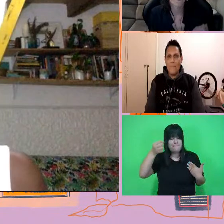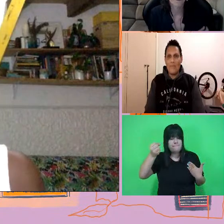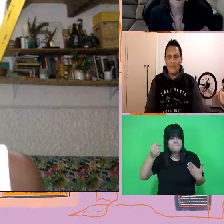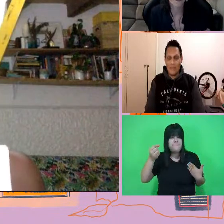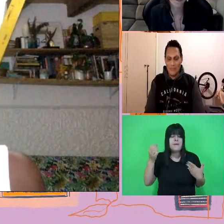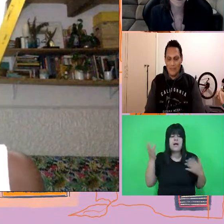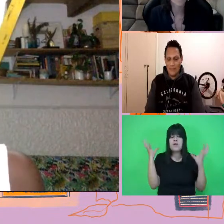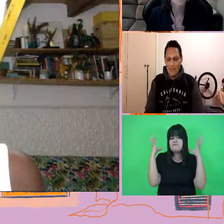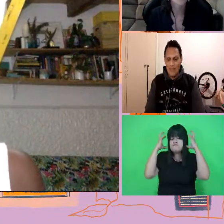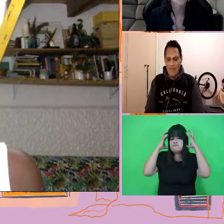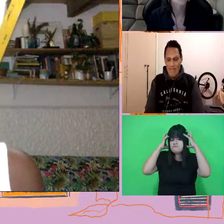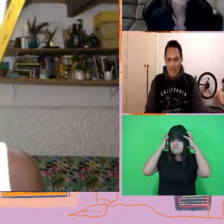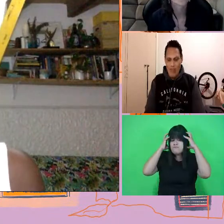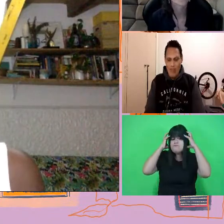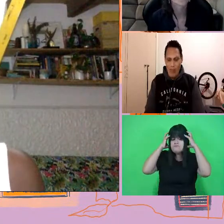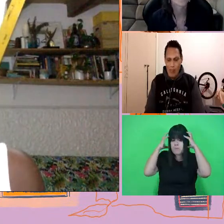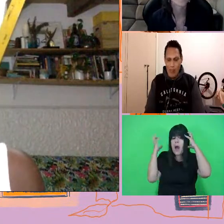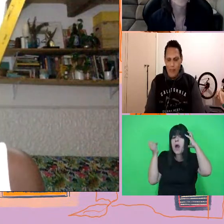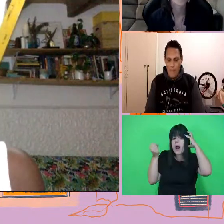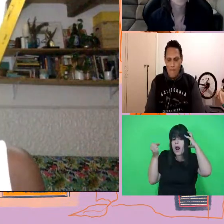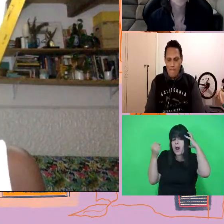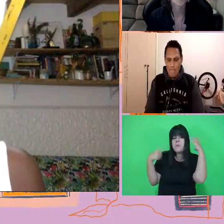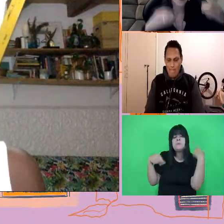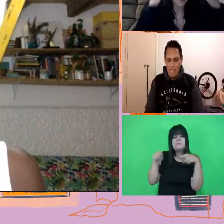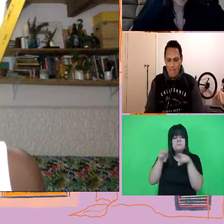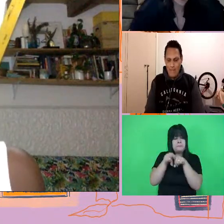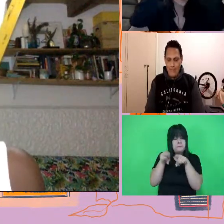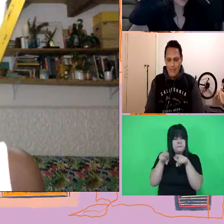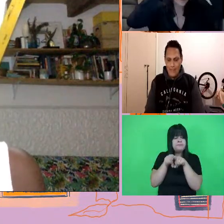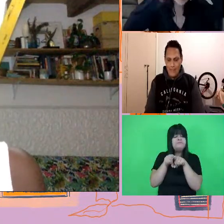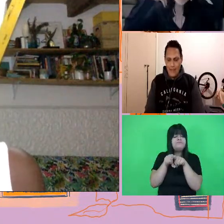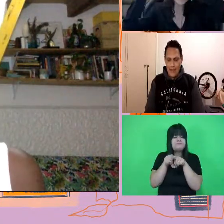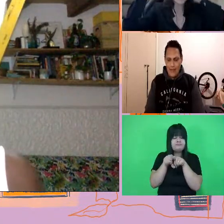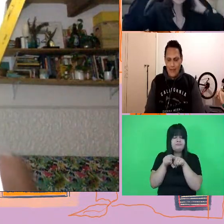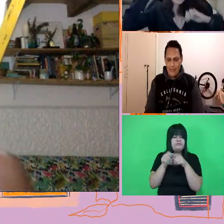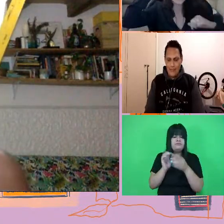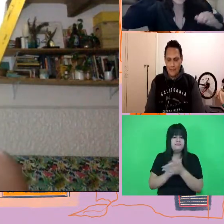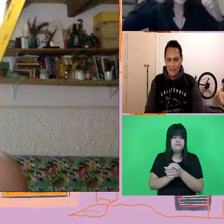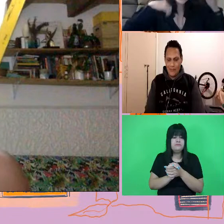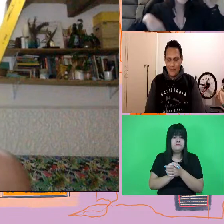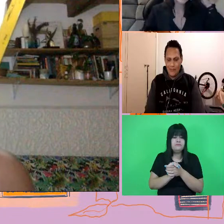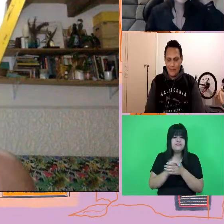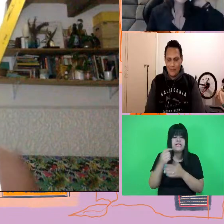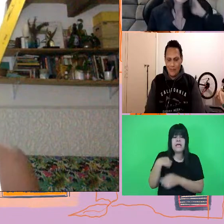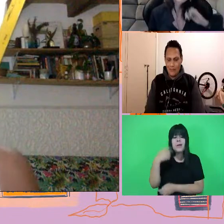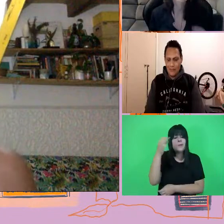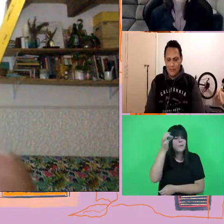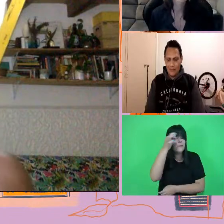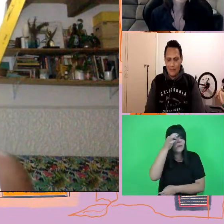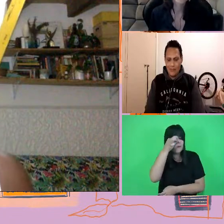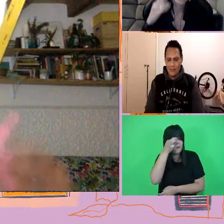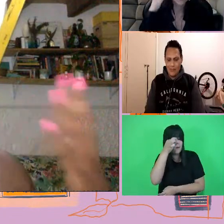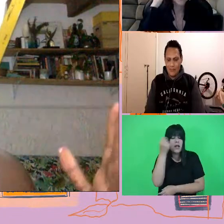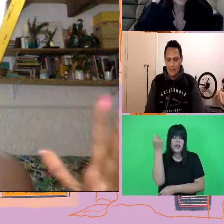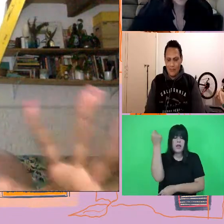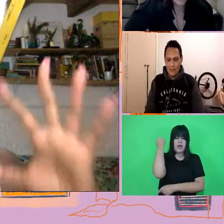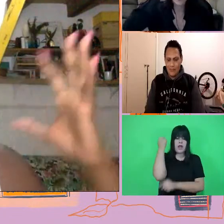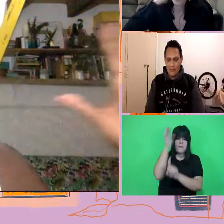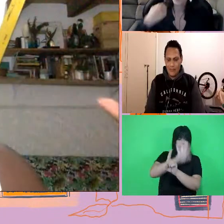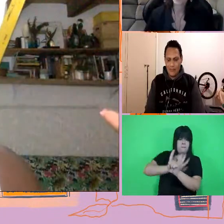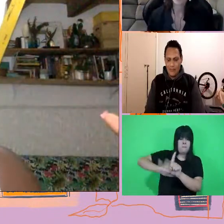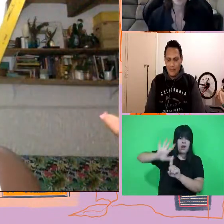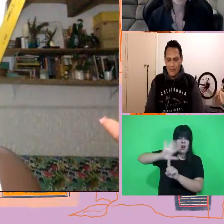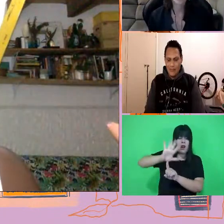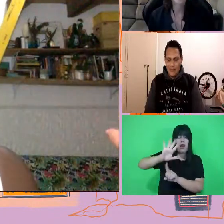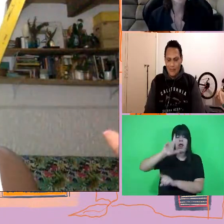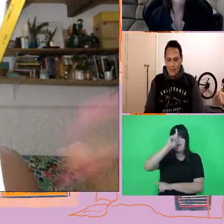fone grande, também branco, no ouvido. Tem um piercing no nariz, atrás de mim tem uma parede amarela